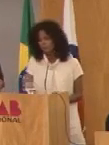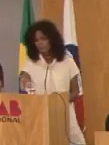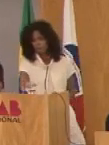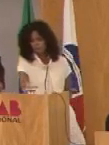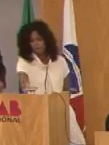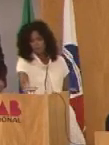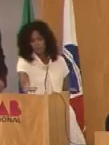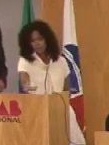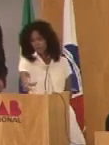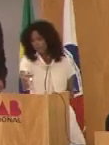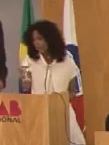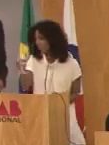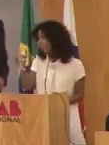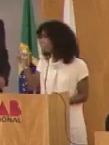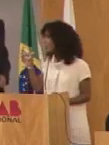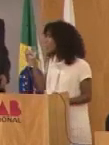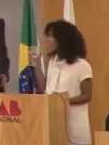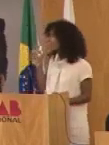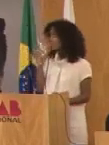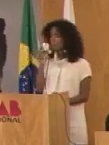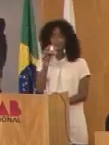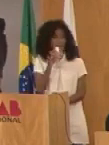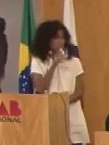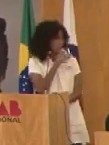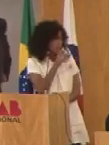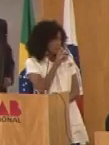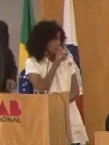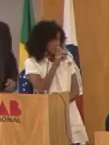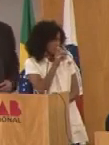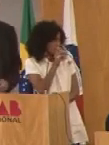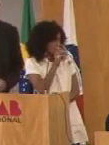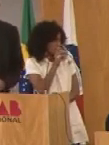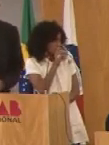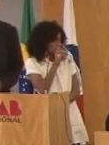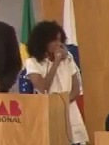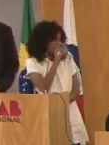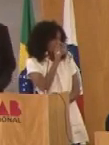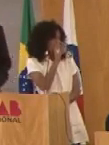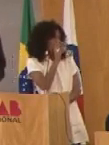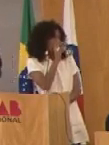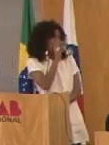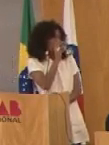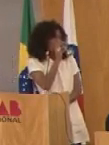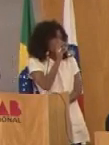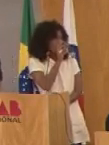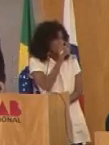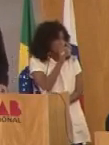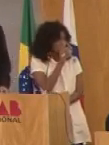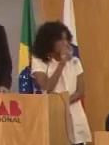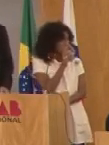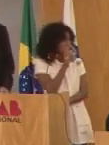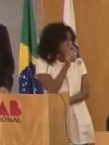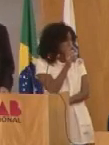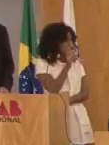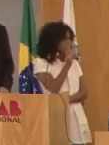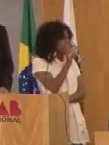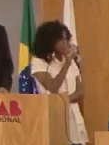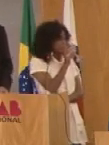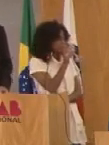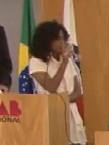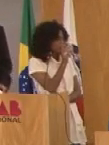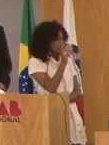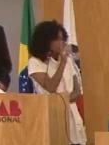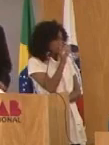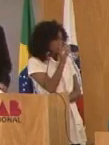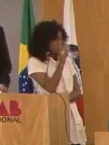intensa, né? Um percurso de lutas bastante intensas. Eu acho que esse dado faz com que, através das palavras